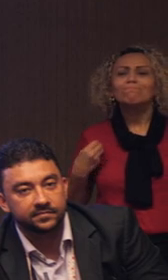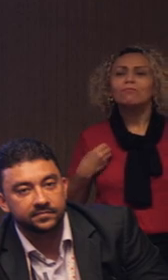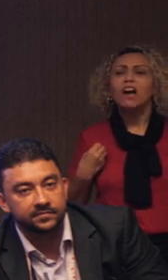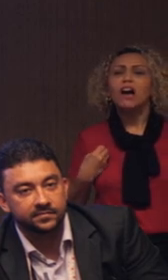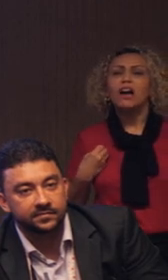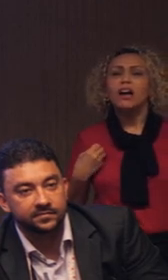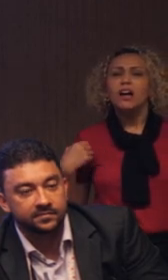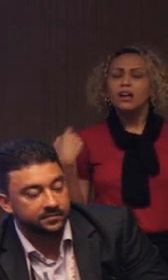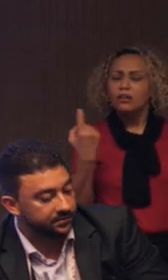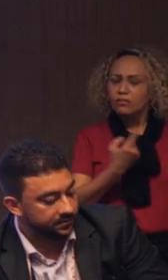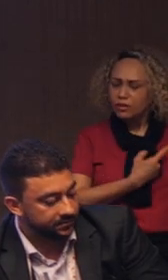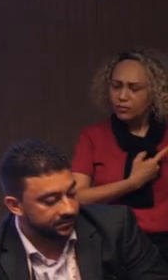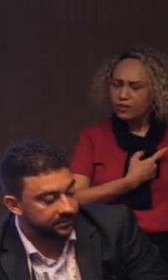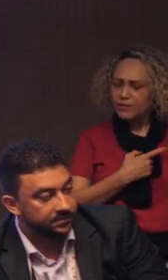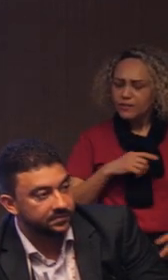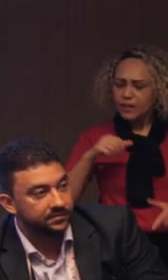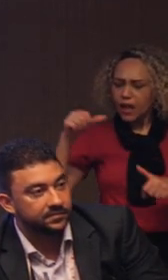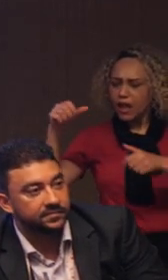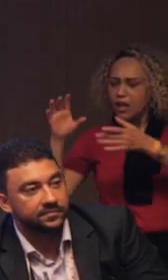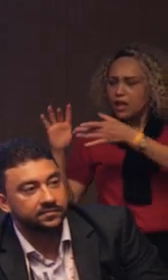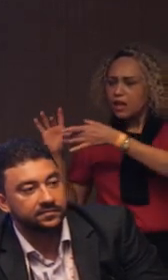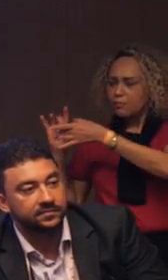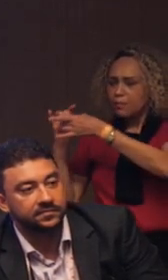vamos fazer a nossa análise de conjuntura.